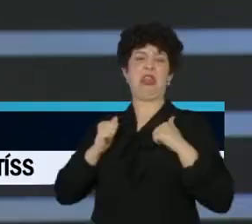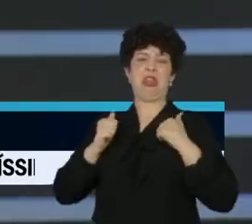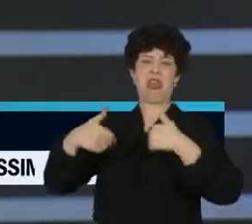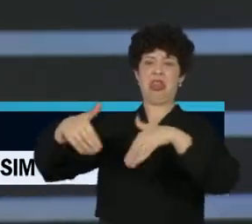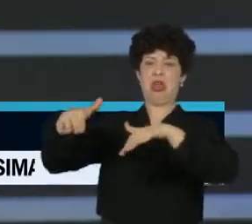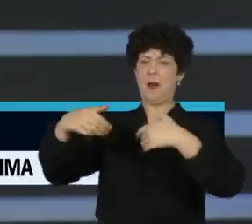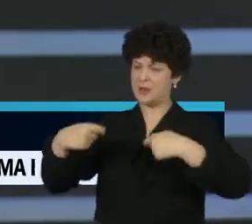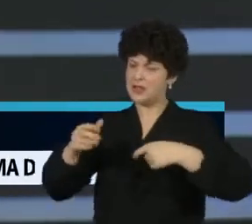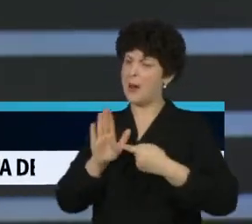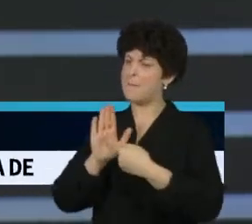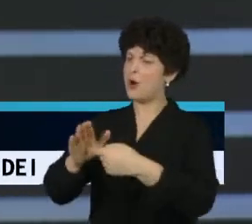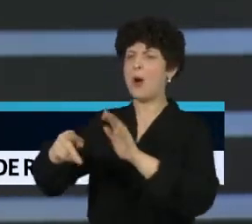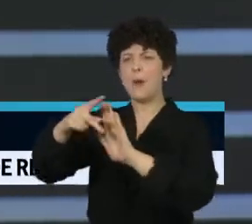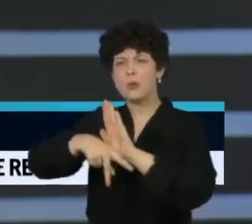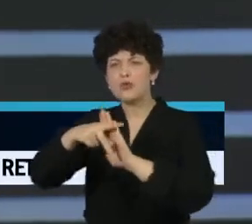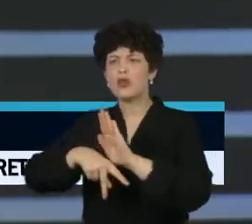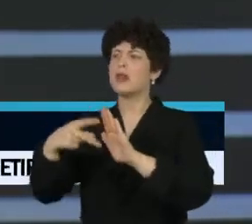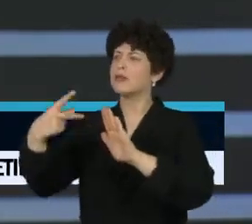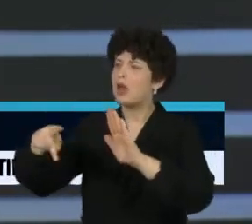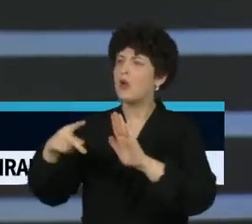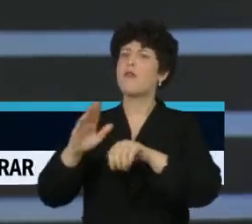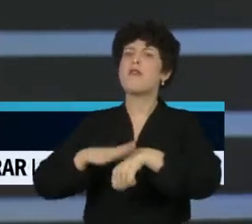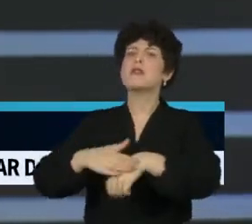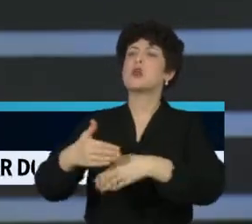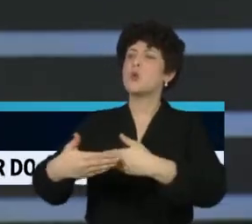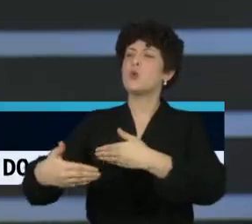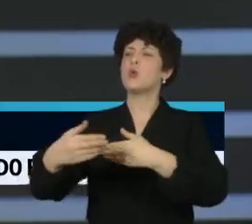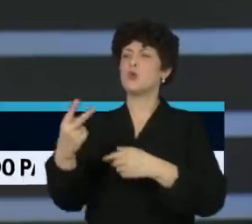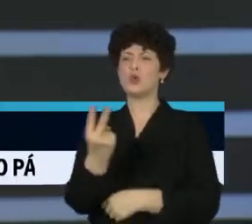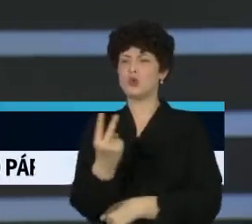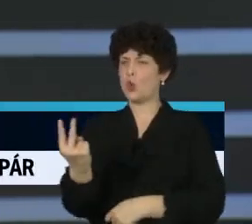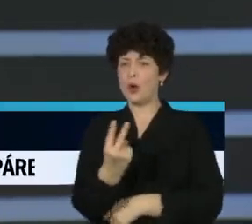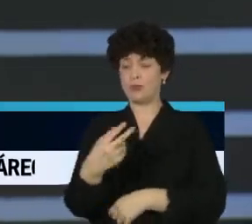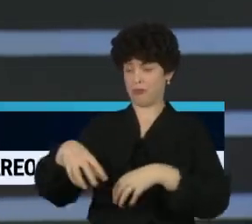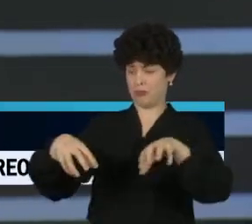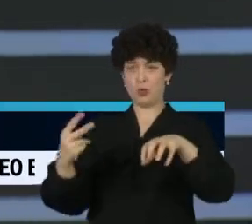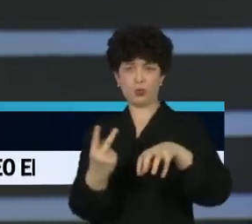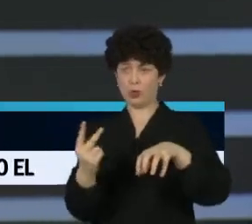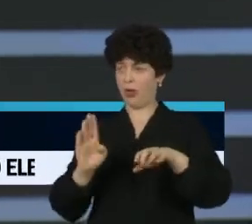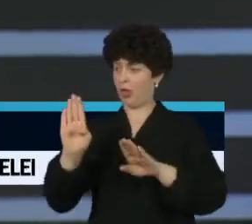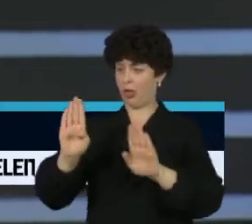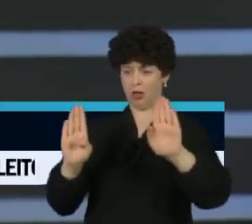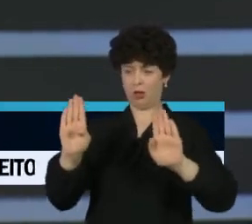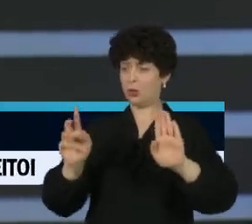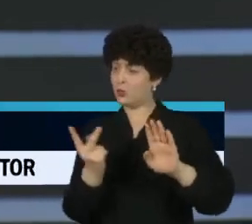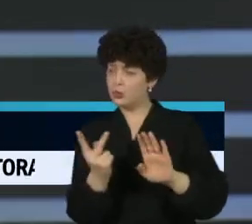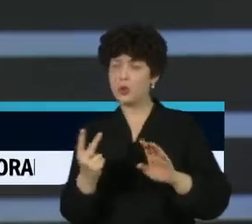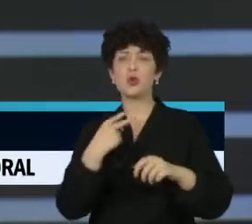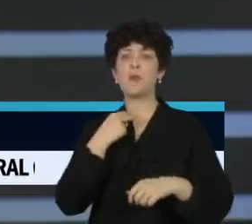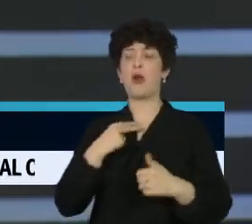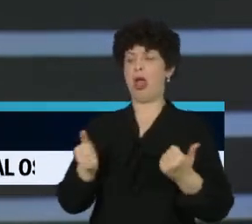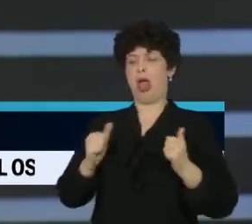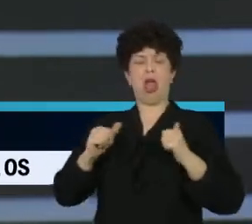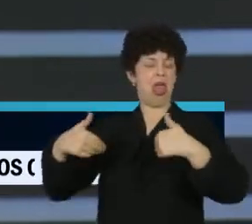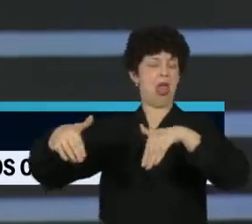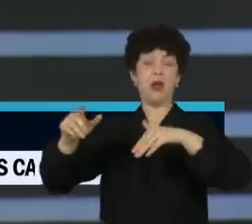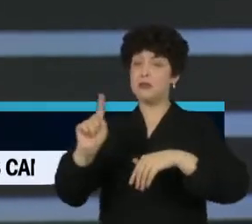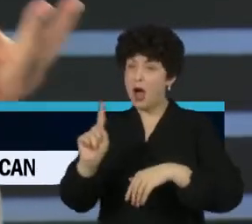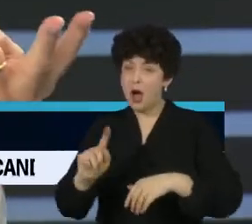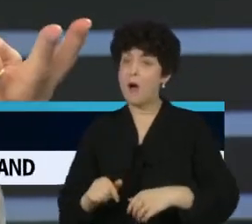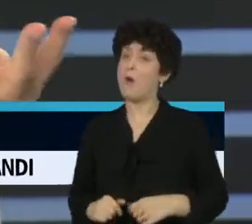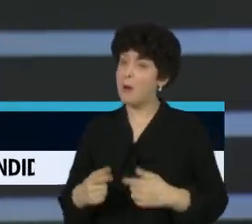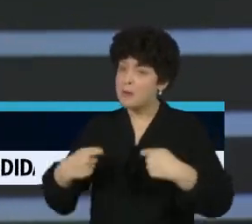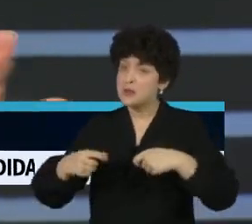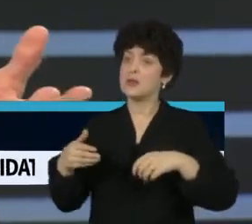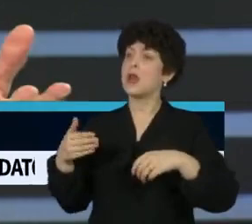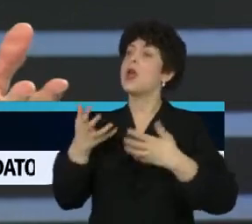o seu programa, projeto de país, o que você vai fazer. Os dois, falando das duas candidaturas, não podem se furtar um debate. Eu quero